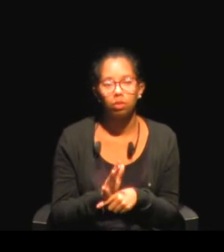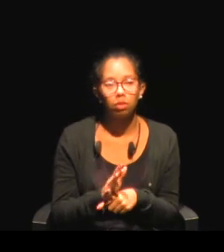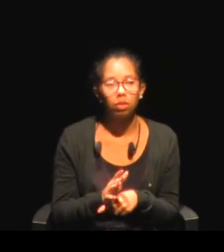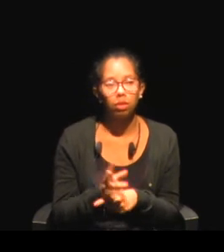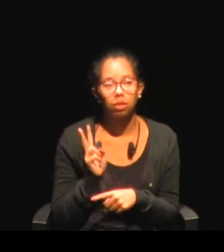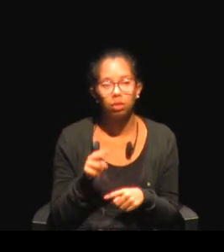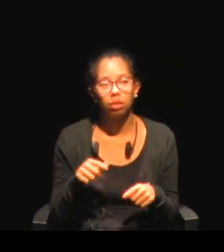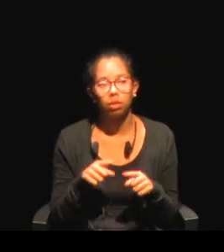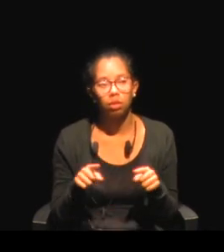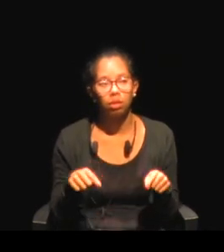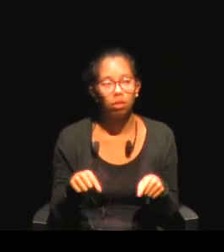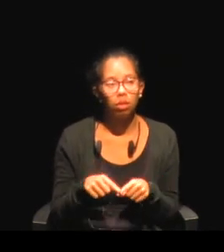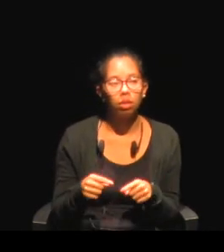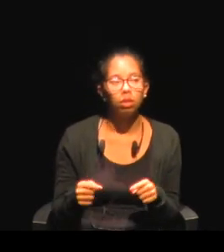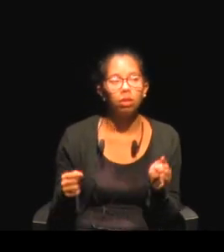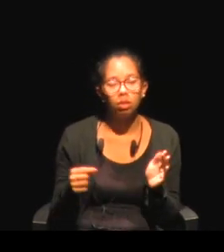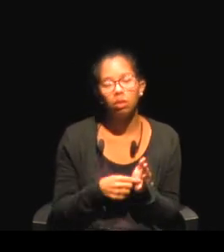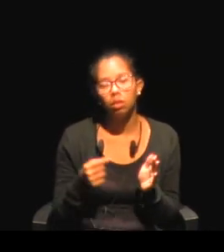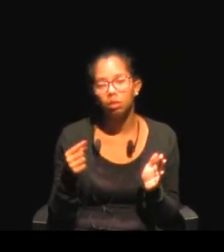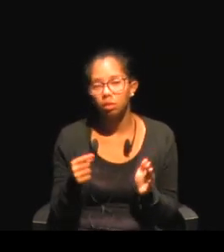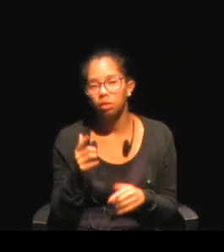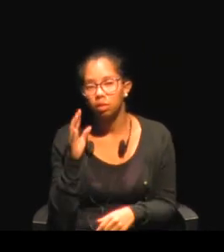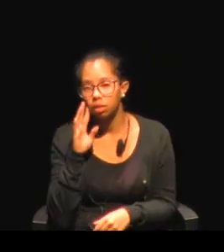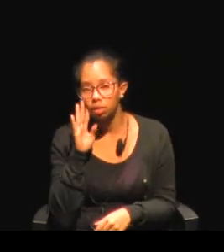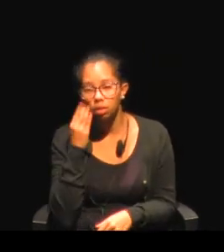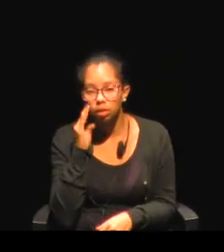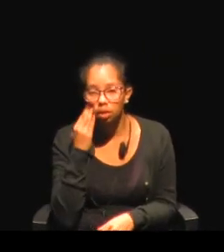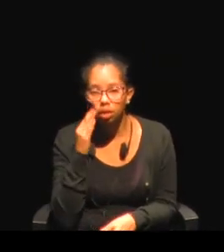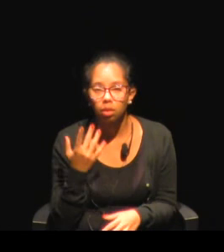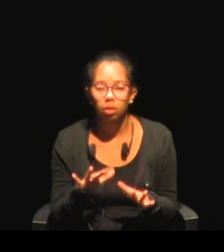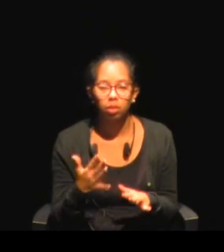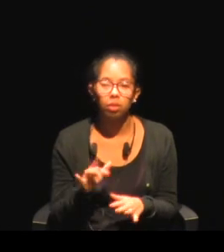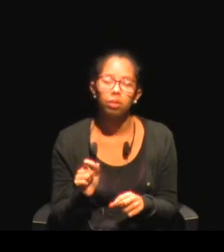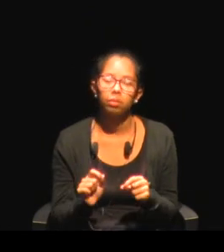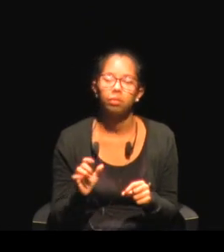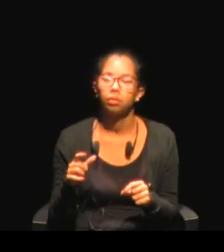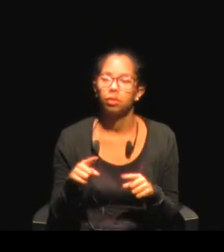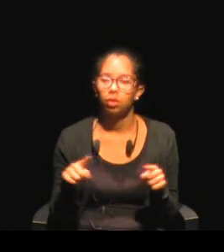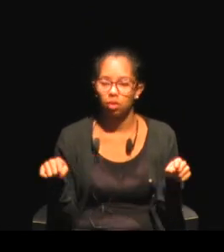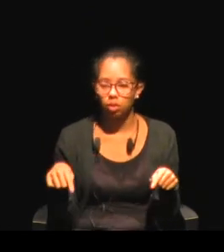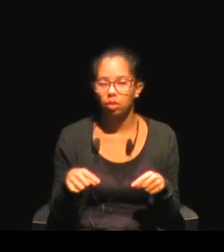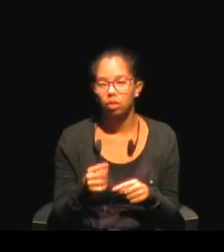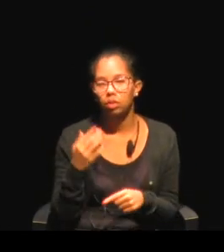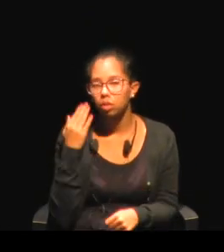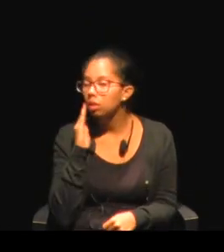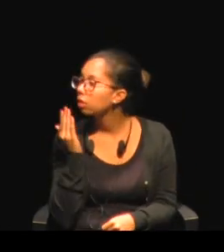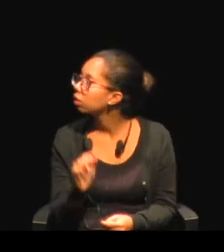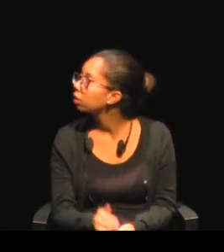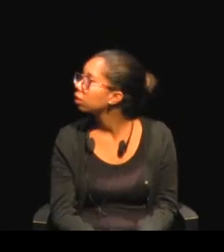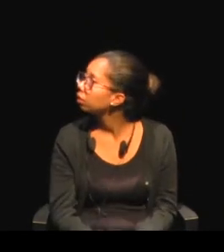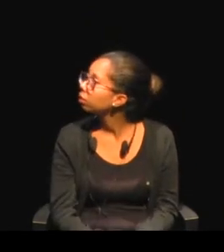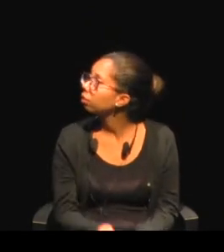muitos lugares aqui do nosso projeto, e o vermelho da terra, digamos assim. E esse baixo relevo